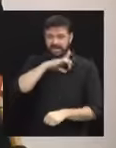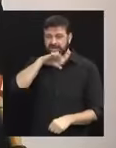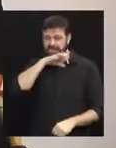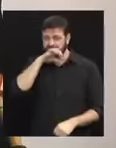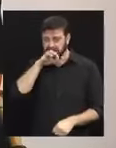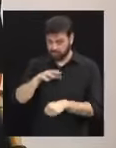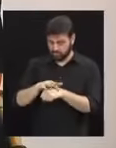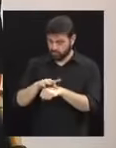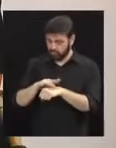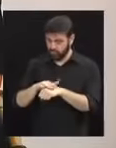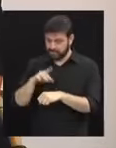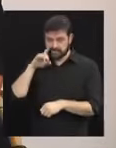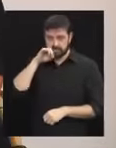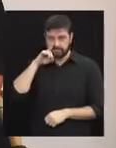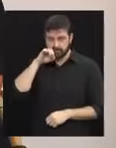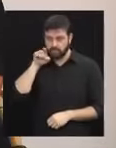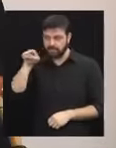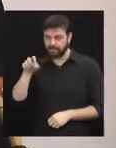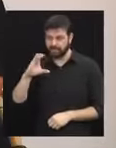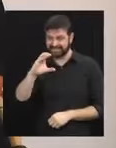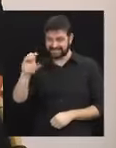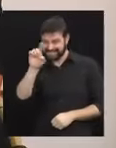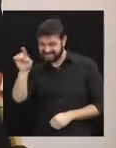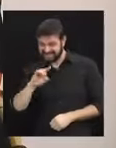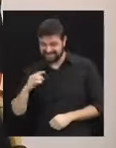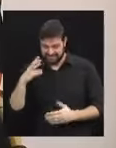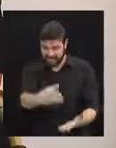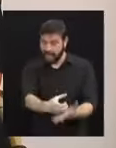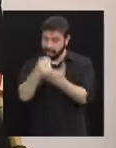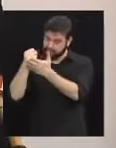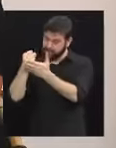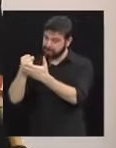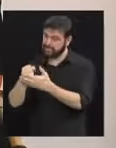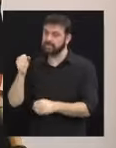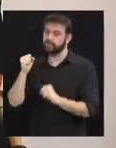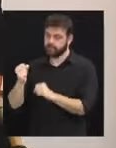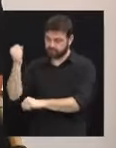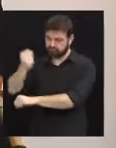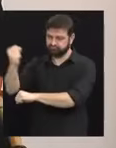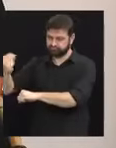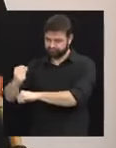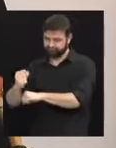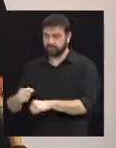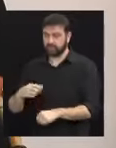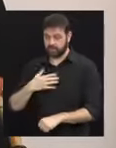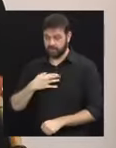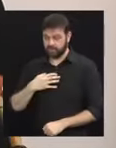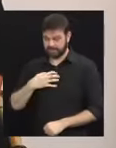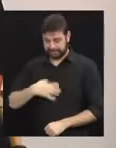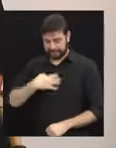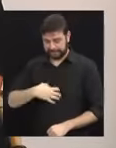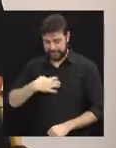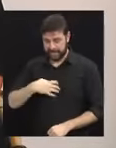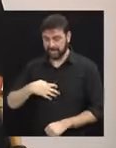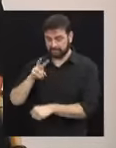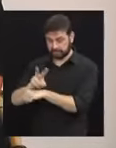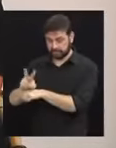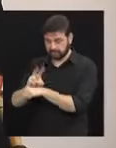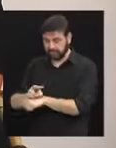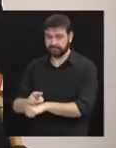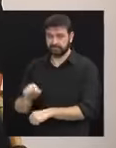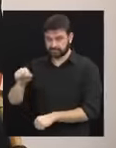são infecto-contagiosas, e que leishmaniose, raiva, né? Aí eles têm que ser recolhidos, eles são tratados